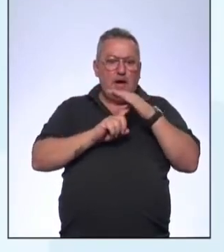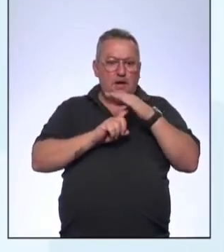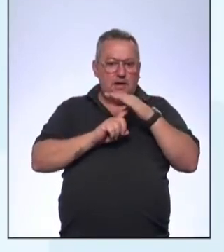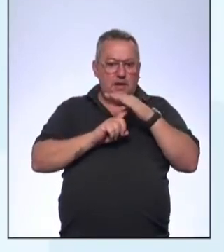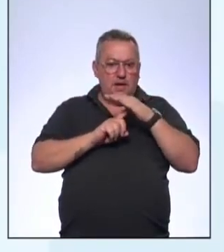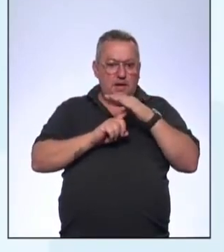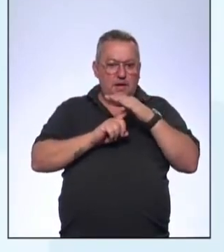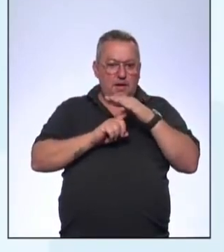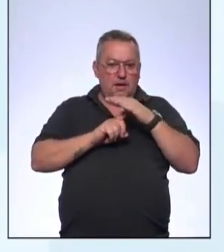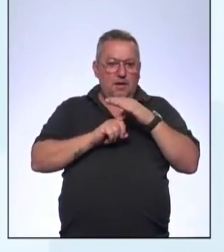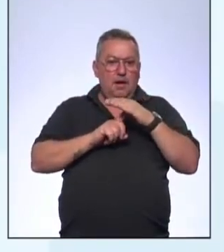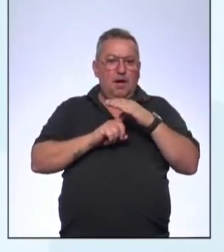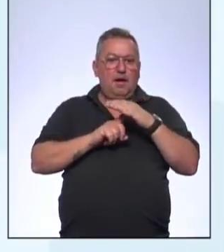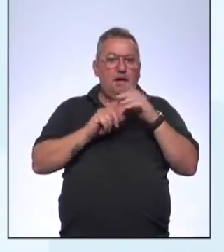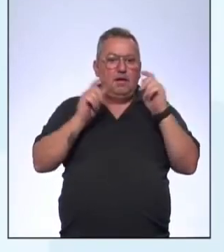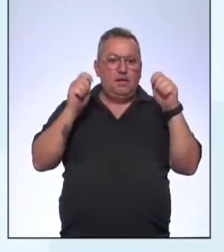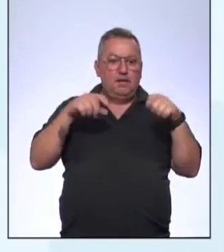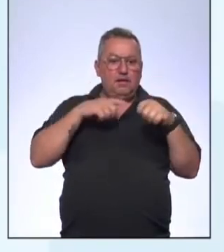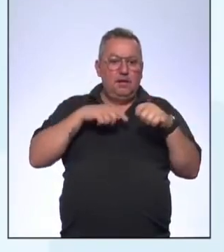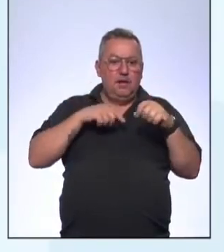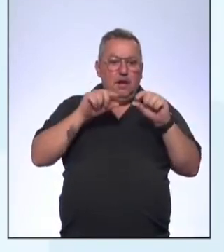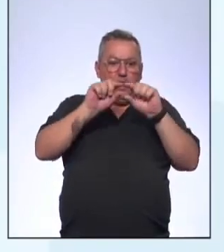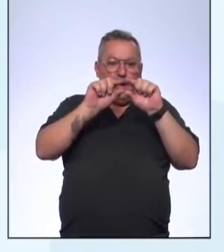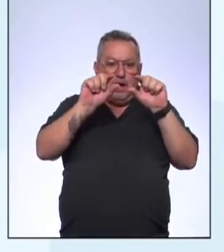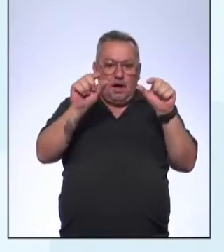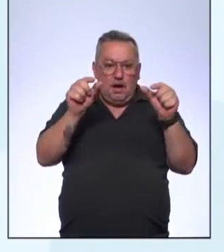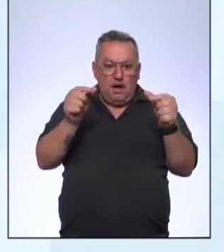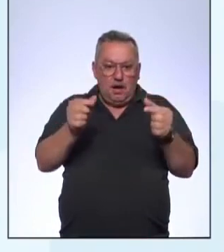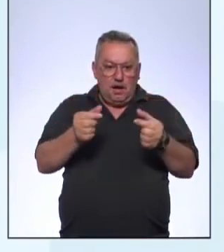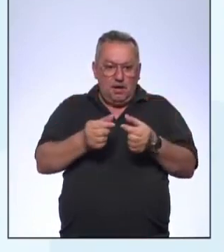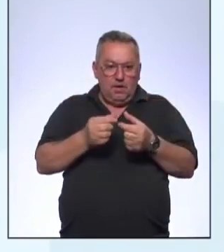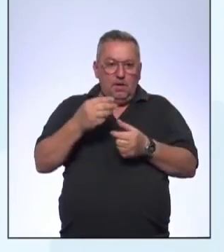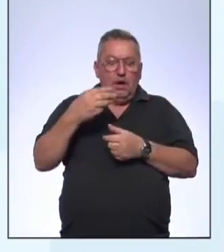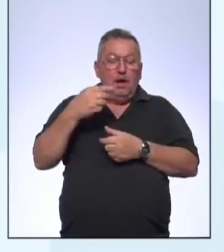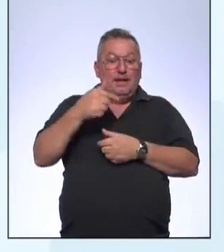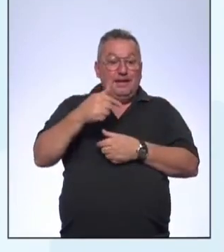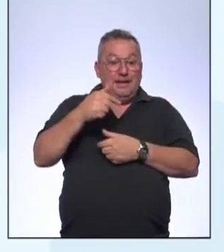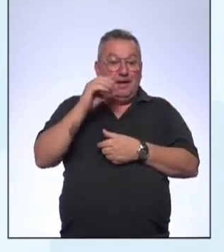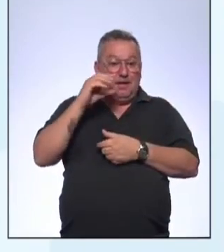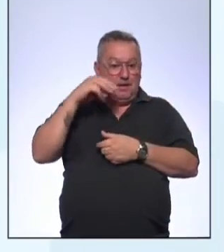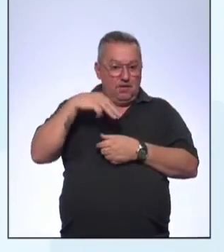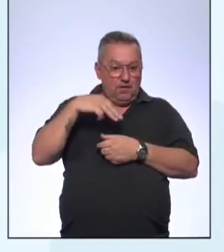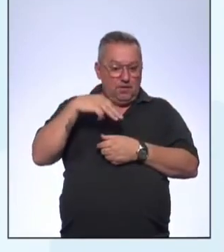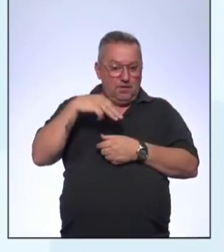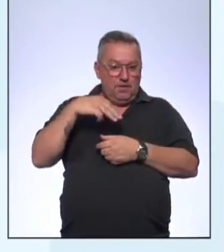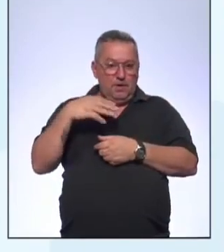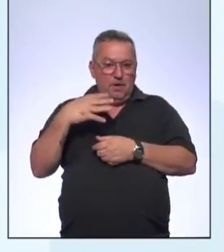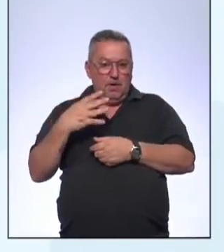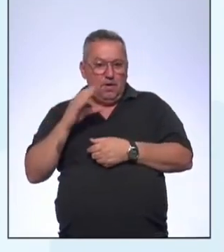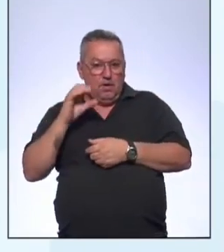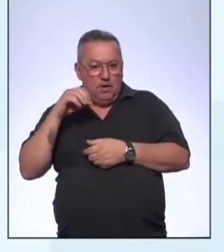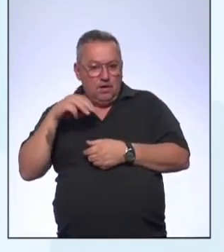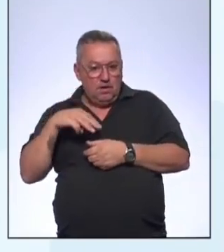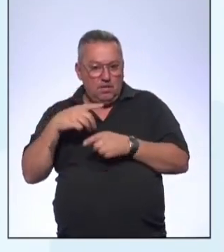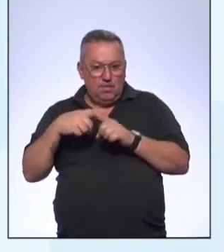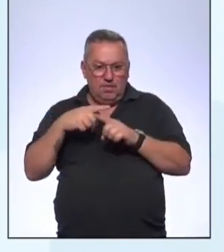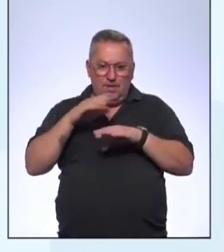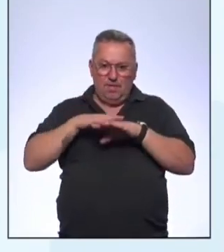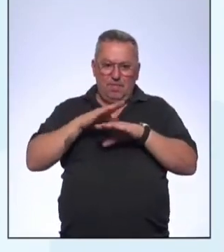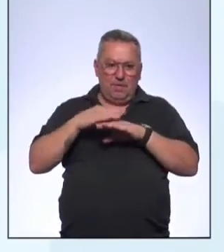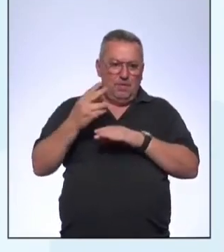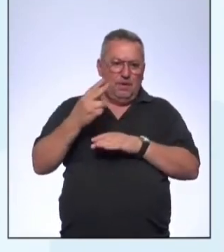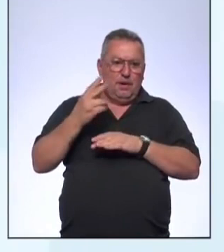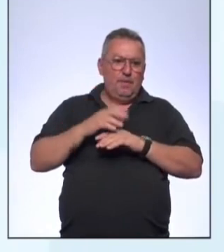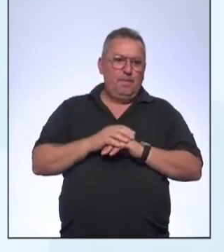de médio porte, a peça deve ter, no caso aí, né? Como é uma máquina que vai fazer, porque na mão seria muito